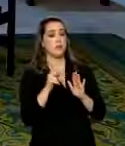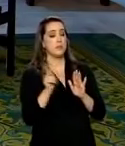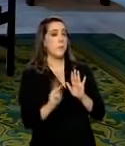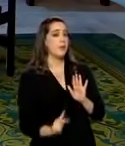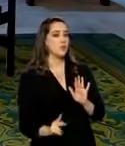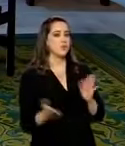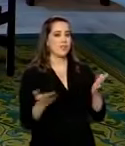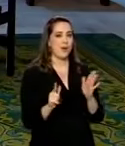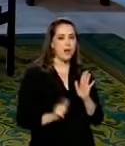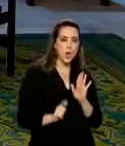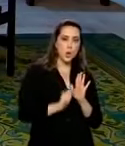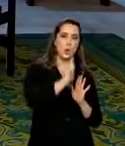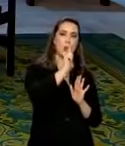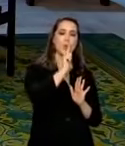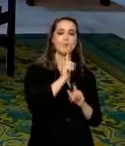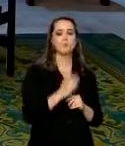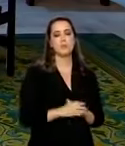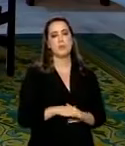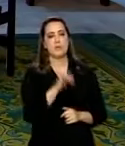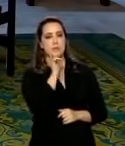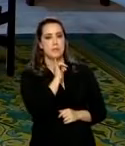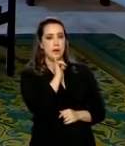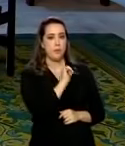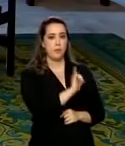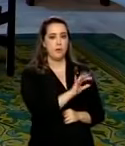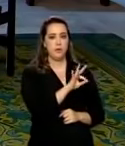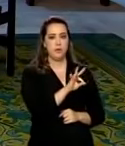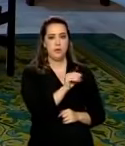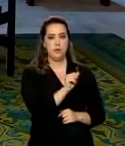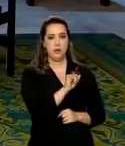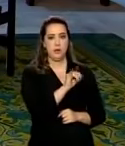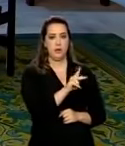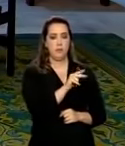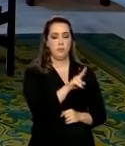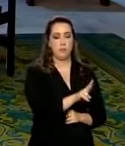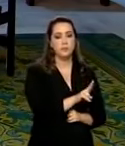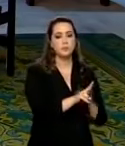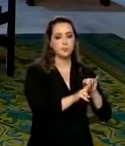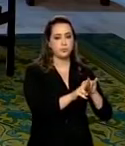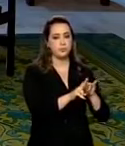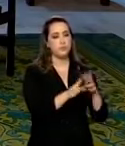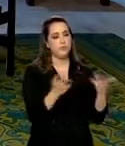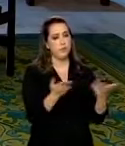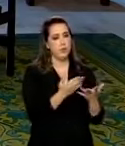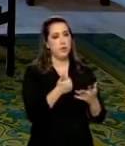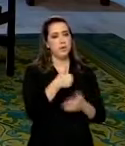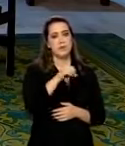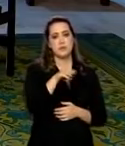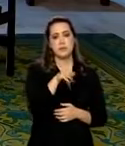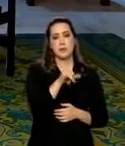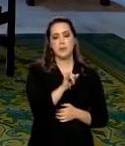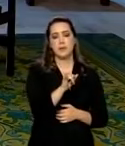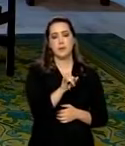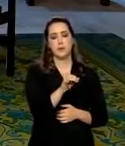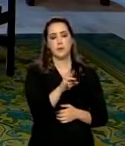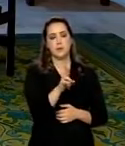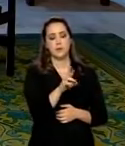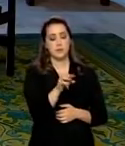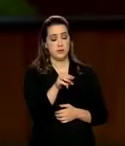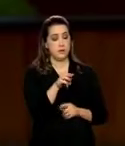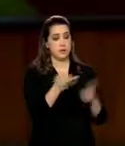pega Itaipu Binacional, que investia por ano um pouco mais de 100 milhões, basicamente em projetos sociais, né, na região.